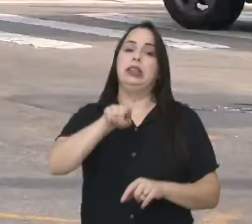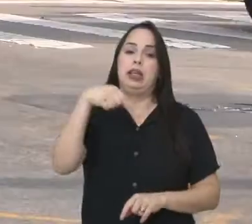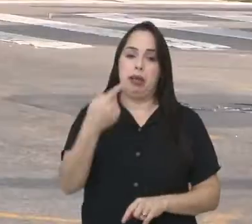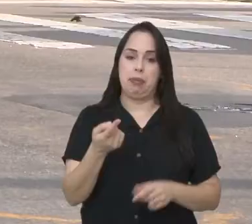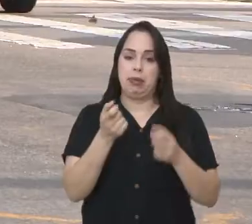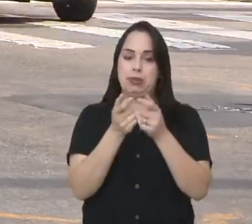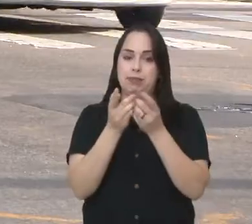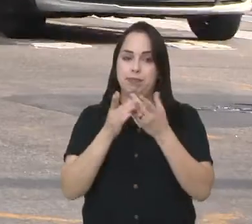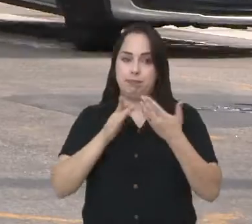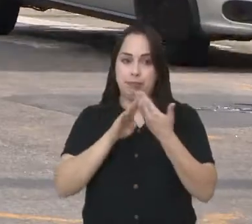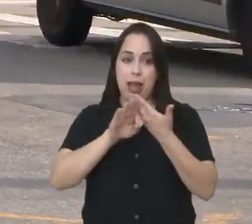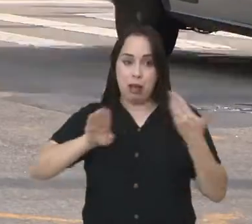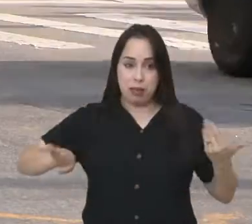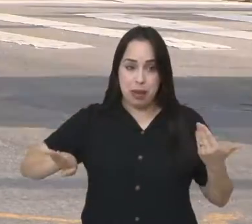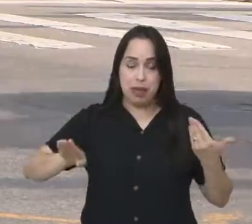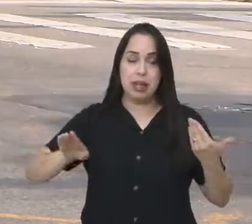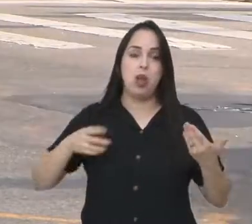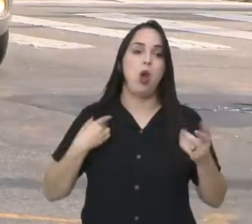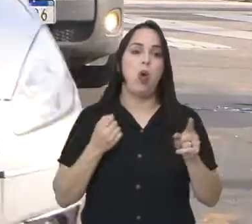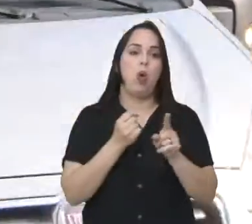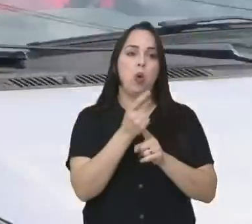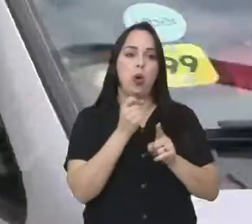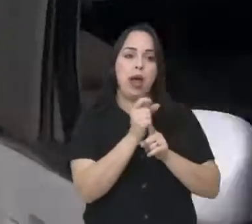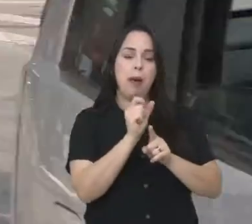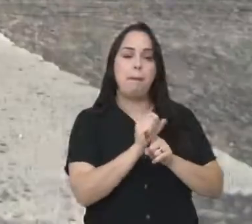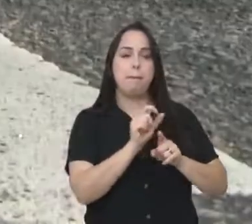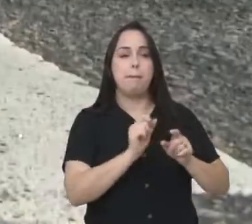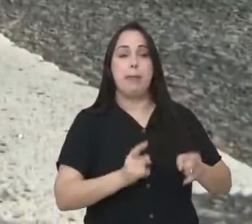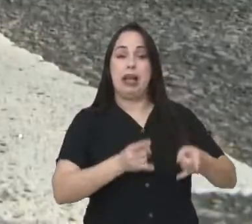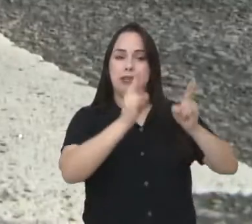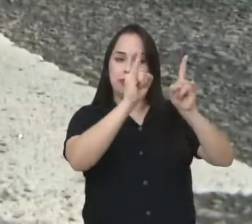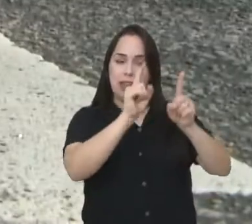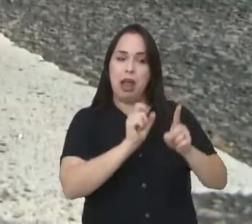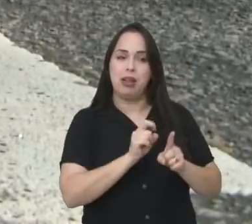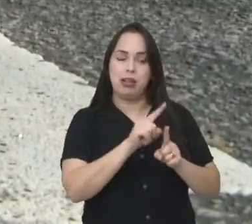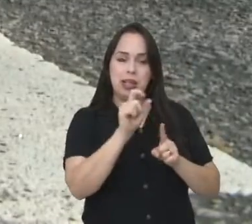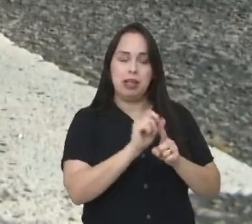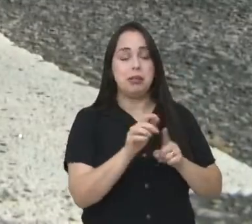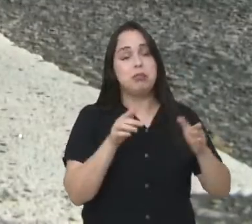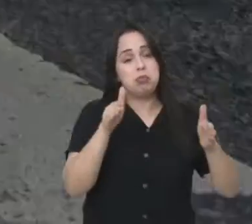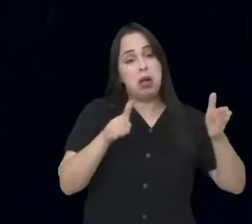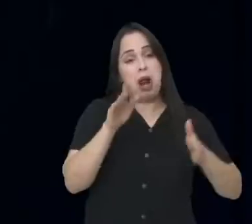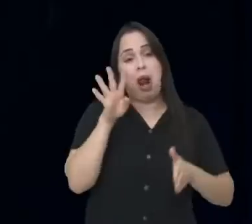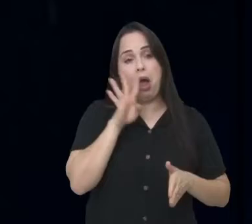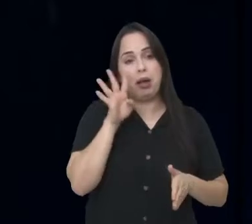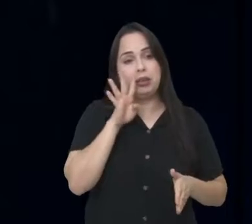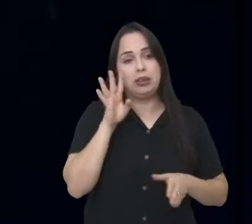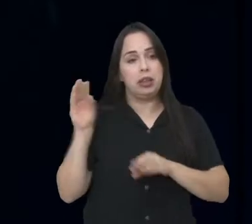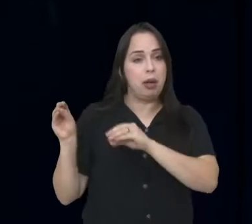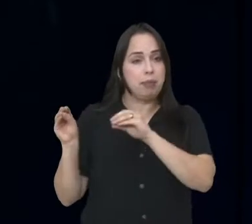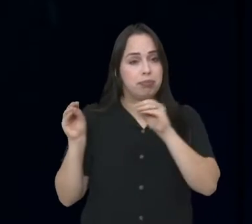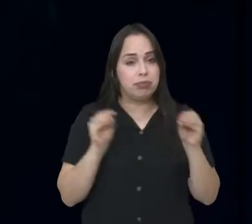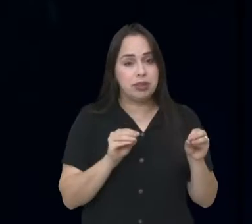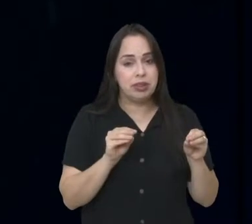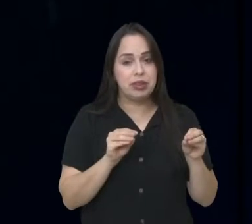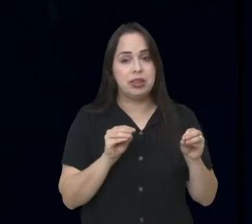eu aluguei um apartamento aqui no São Dimas. E foi uma época super legal, porque foi quando a gente se mudou aqui